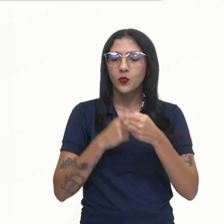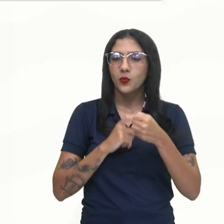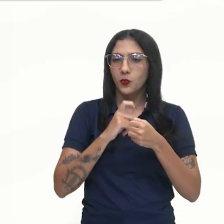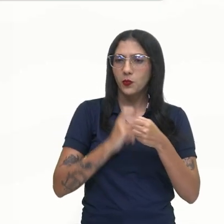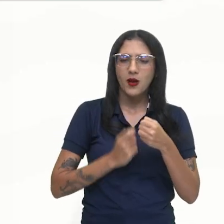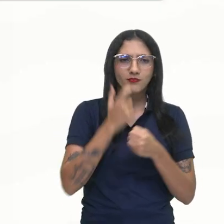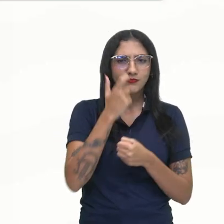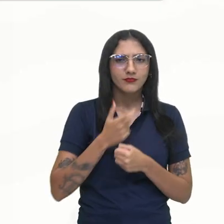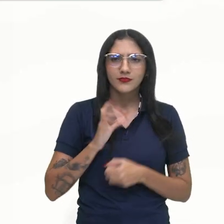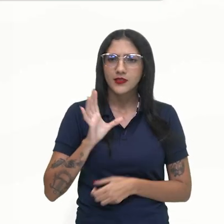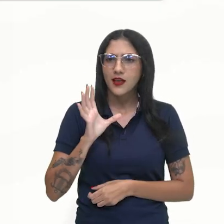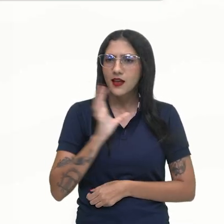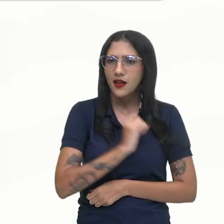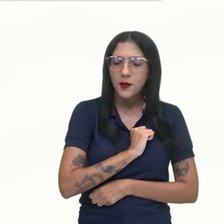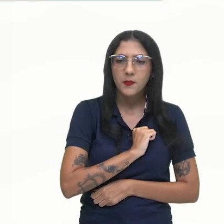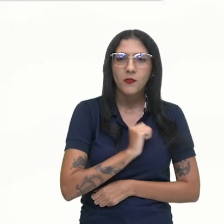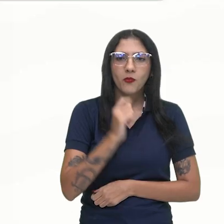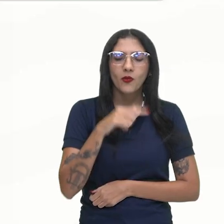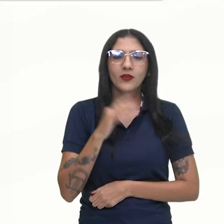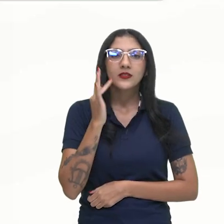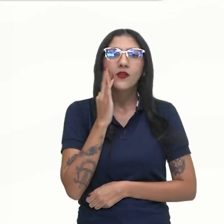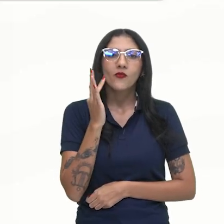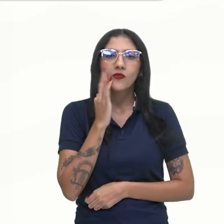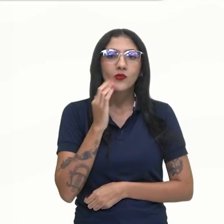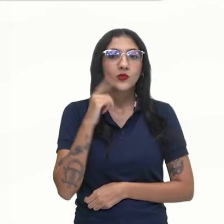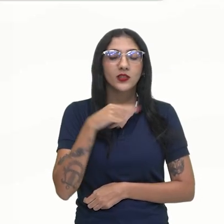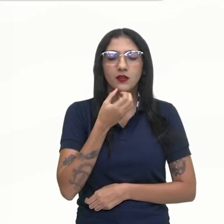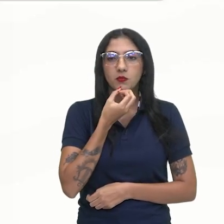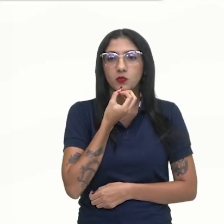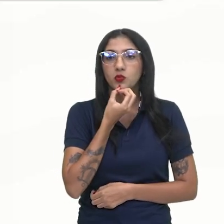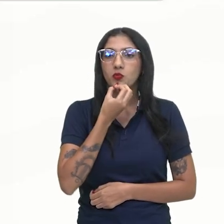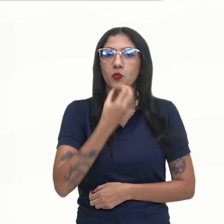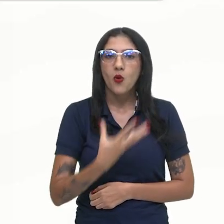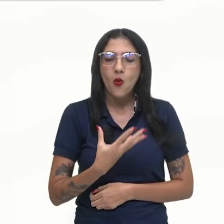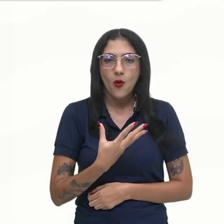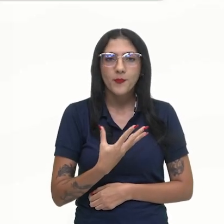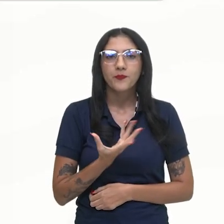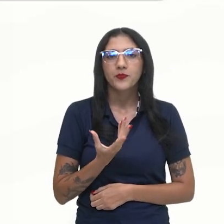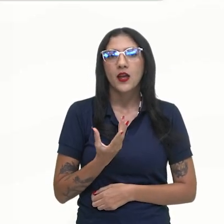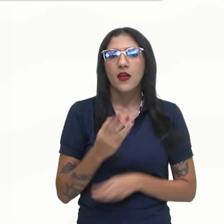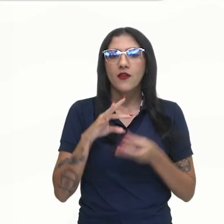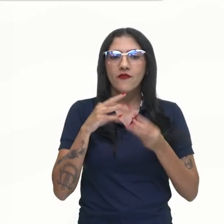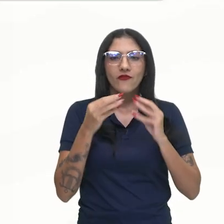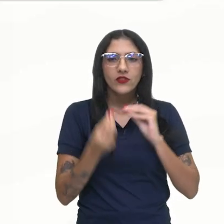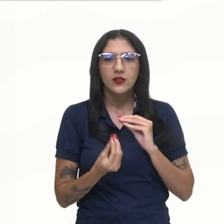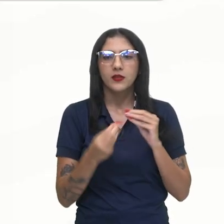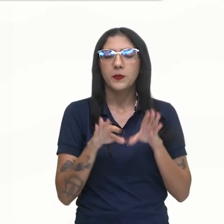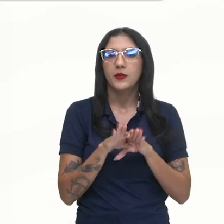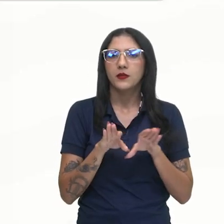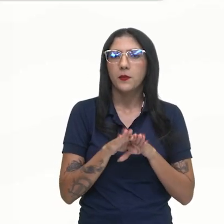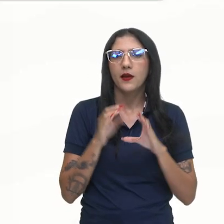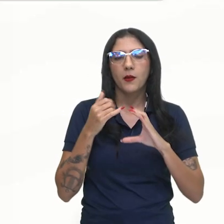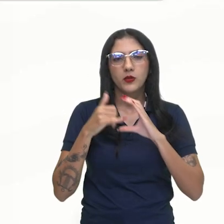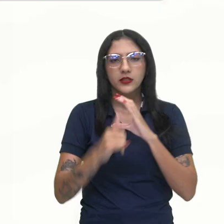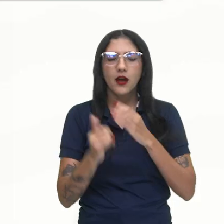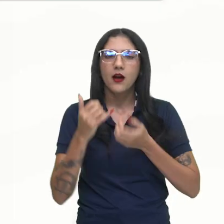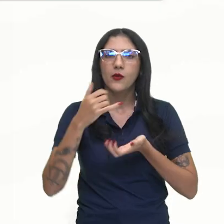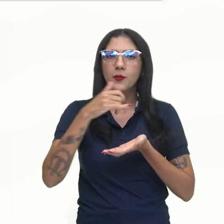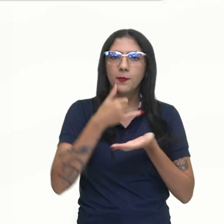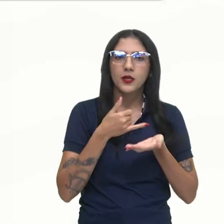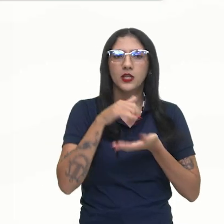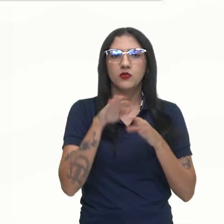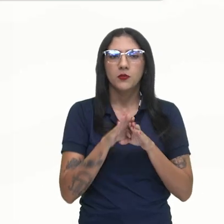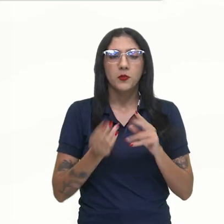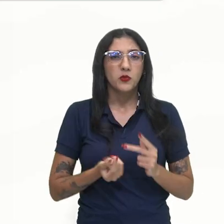lover. O Tucumã, ele é muito rico em fibras, em carboidrato, lipídios,